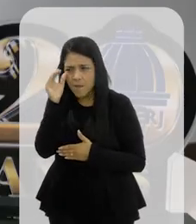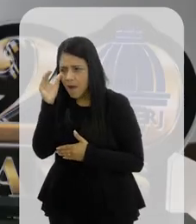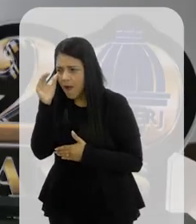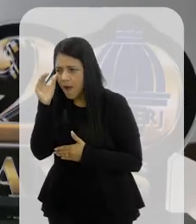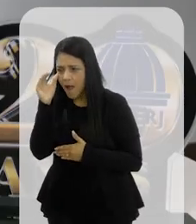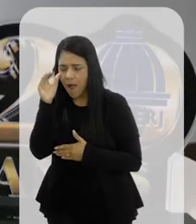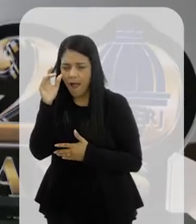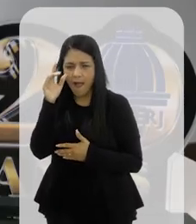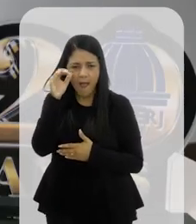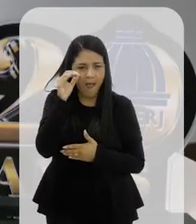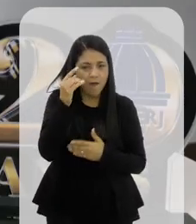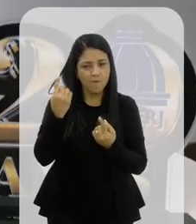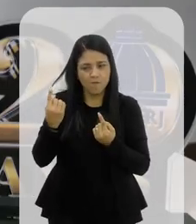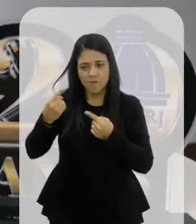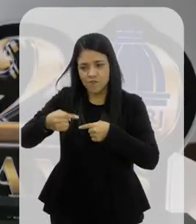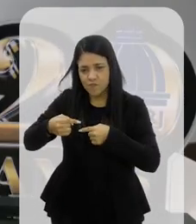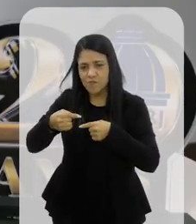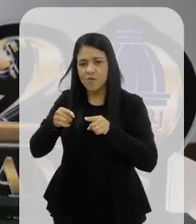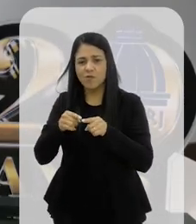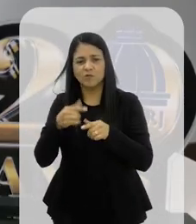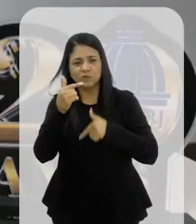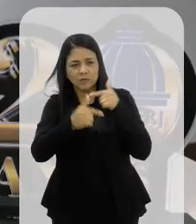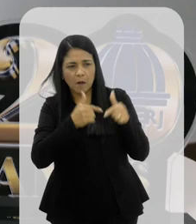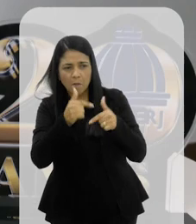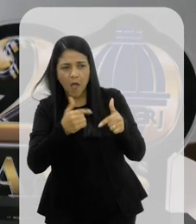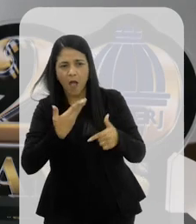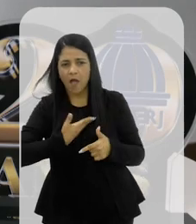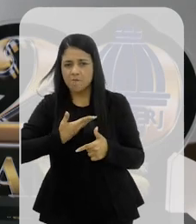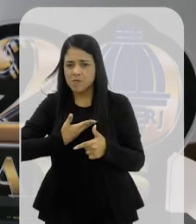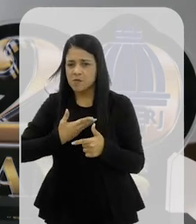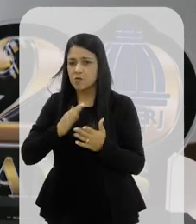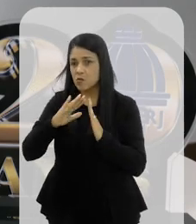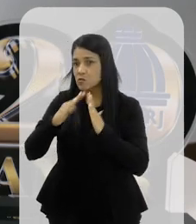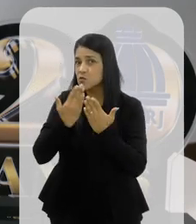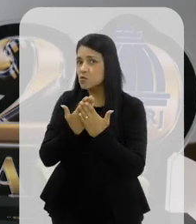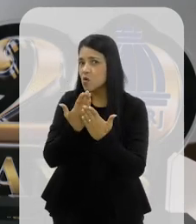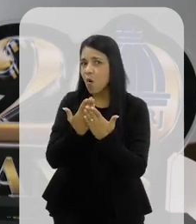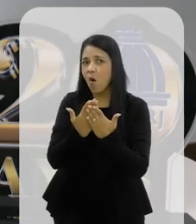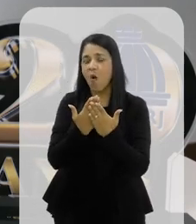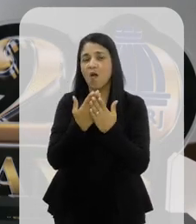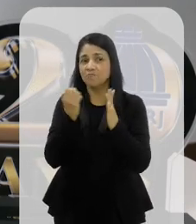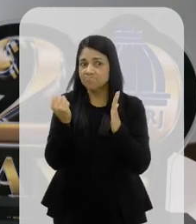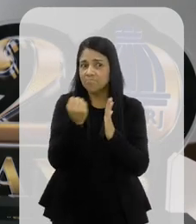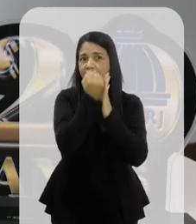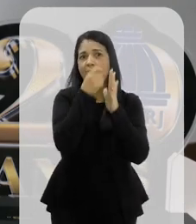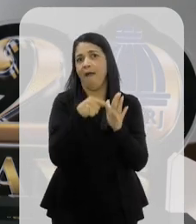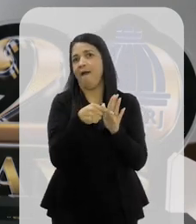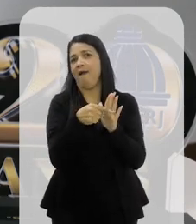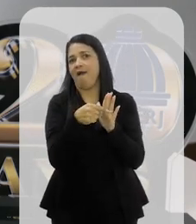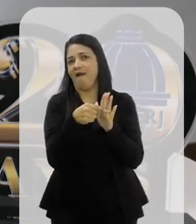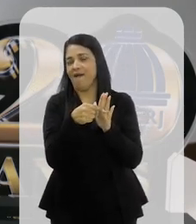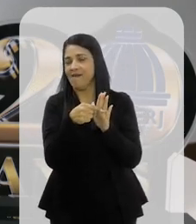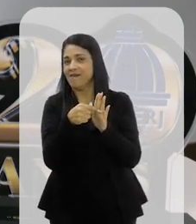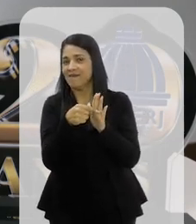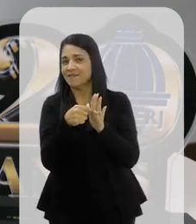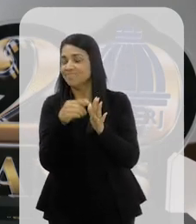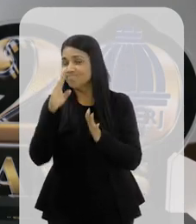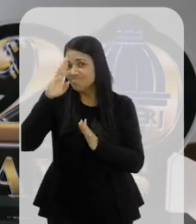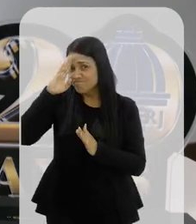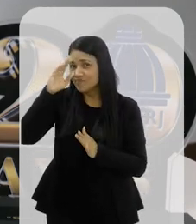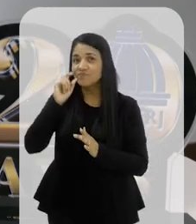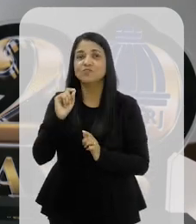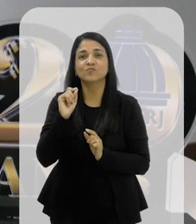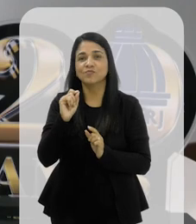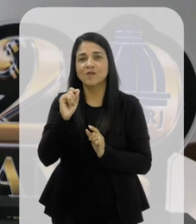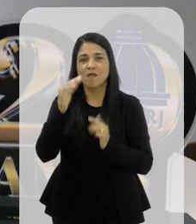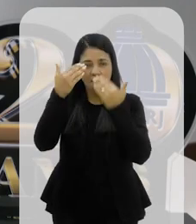o que está ao meu redor em termos dos concorrentes dos colegas de trabalho das escolas que estão em destaque Então acho que